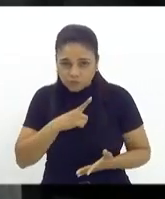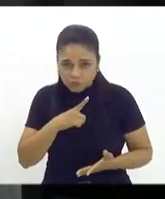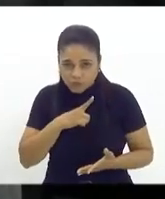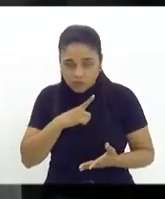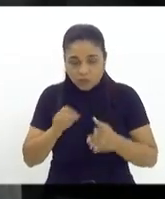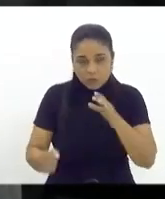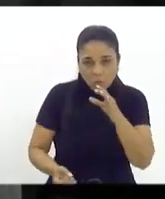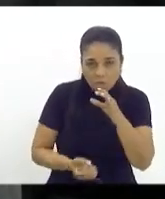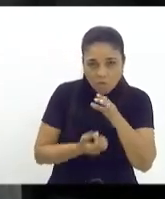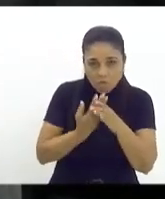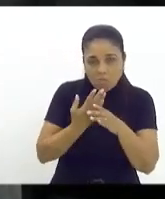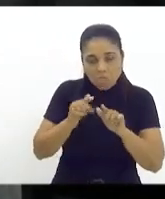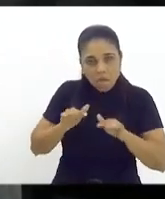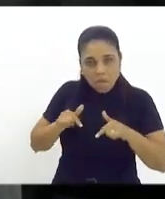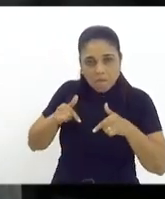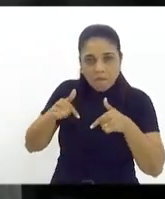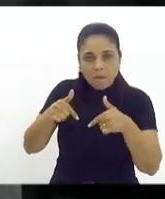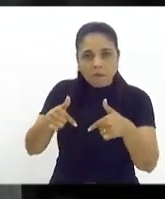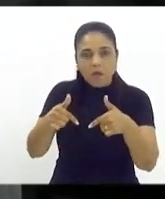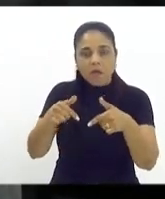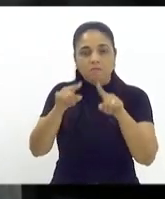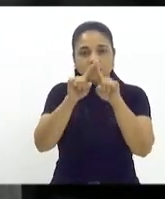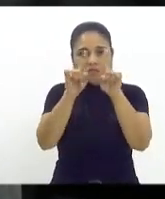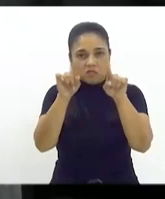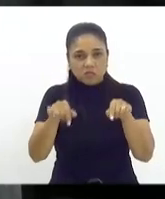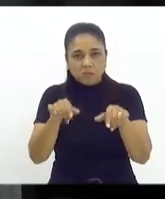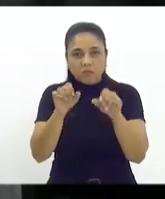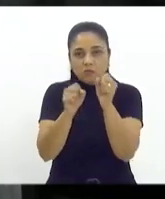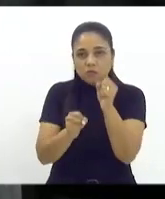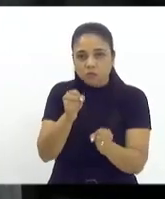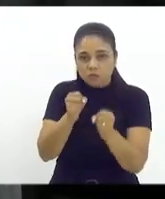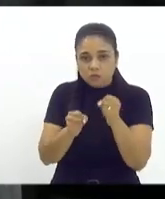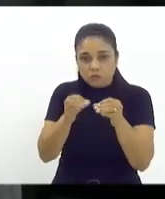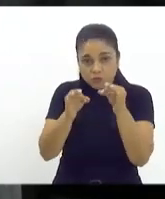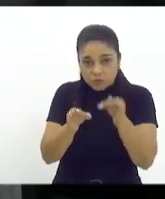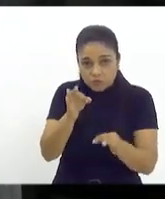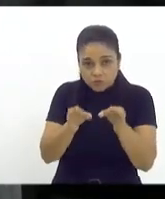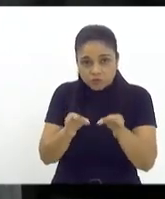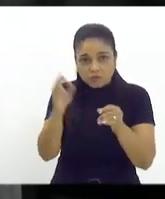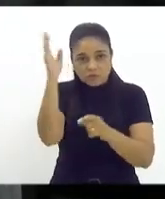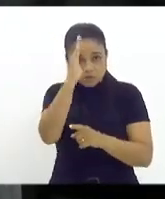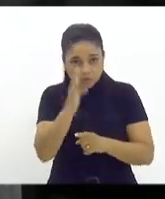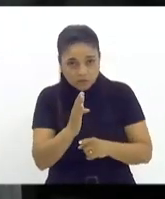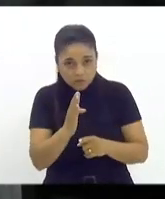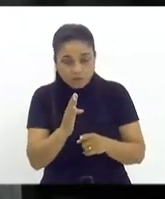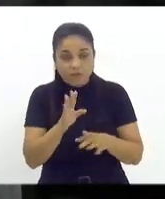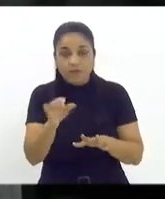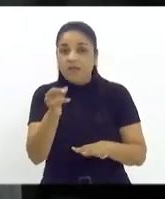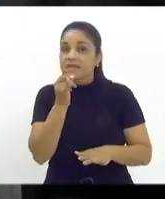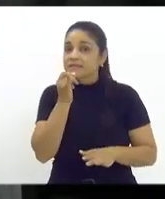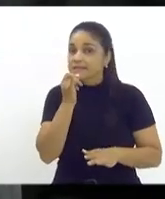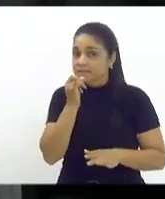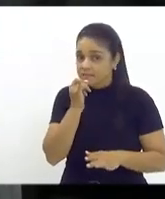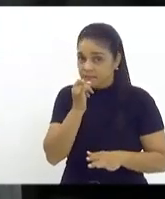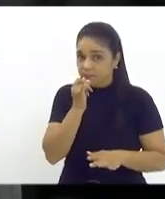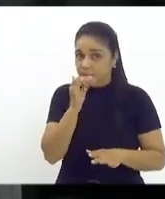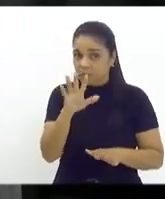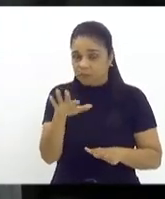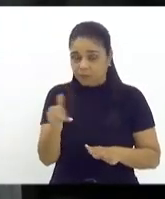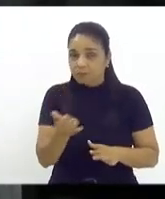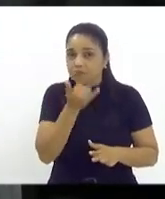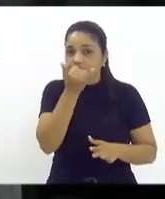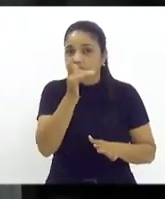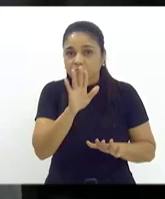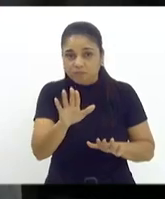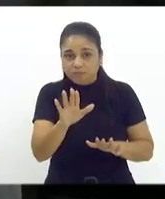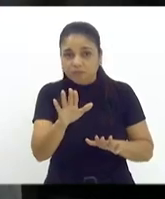produzir efetividade para o sistema de Justiça brasileiro por exemplo não é por acaso que a gente não